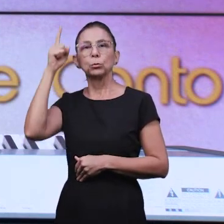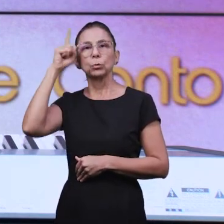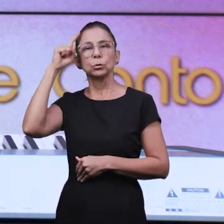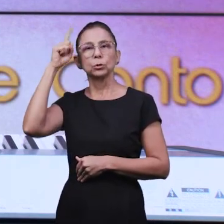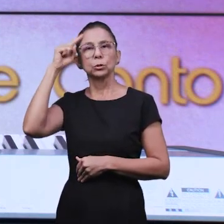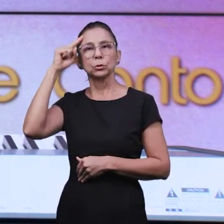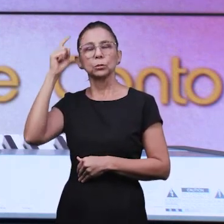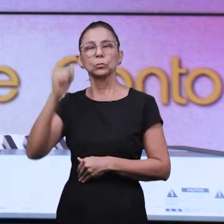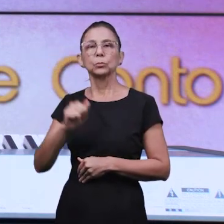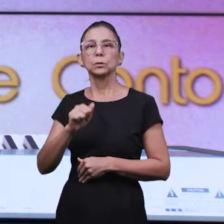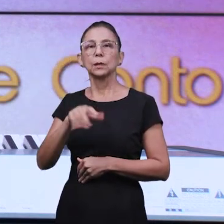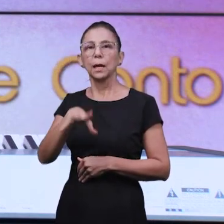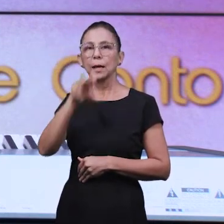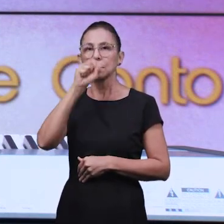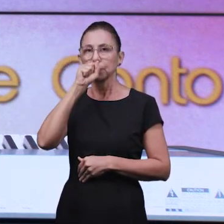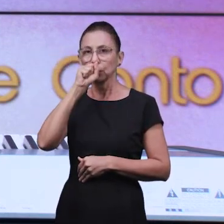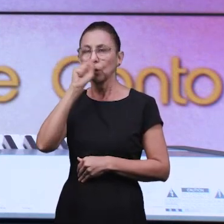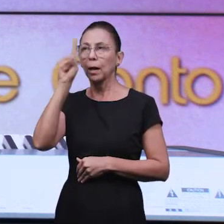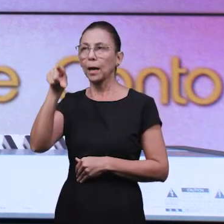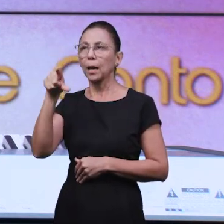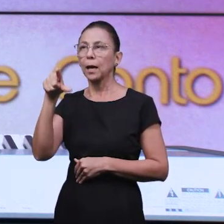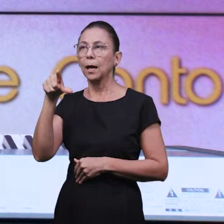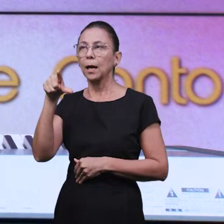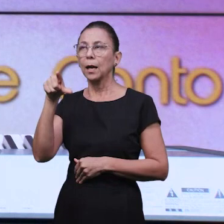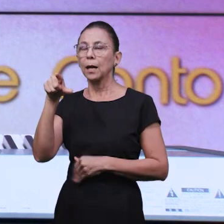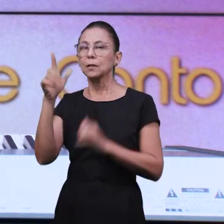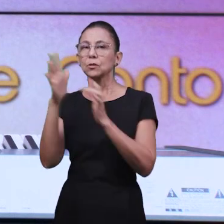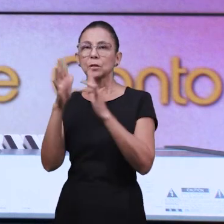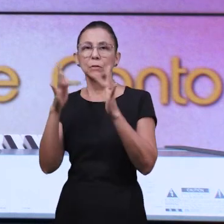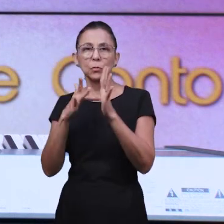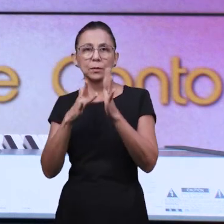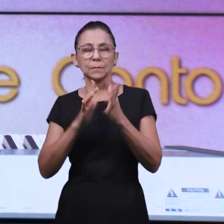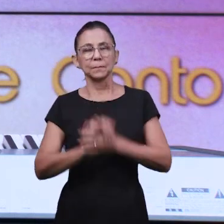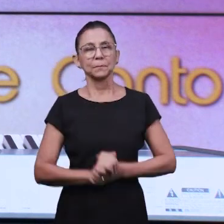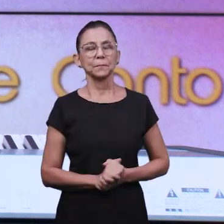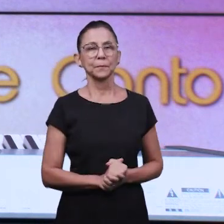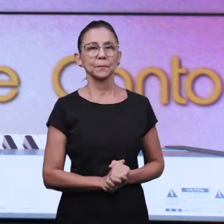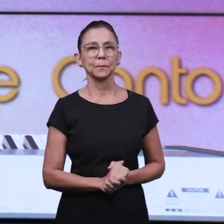respirou, esse pão és tu, Jesus, ok?